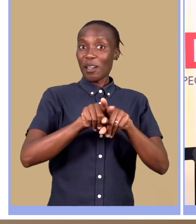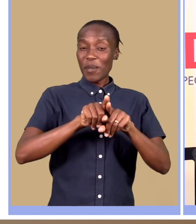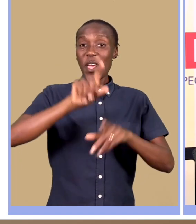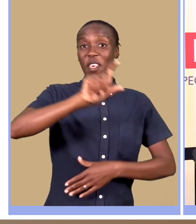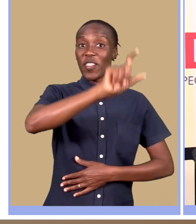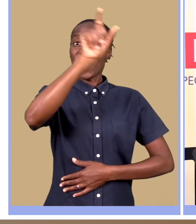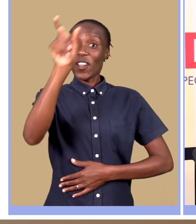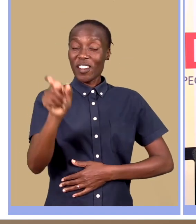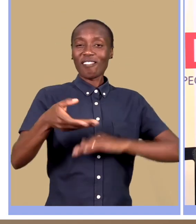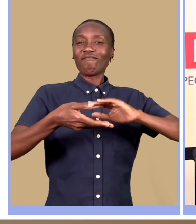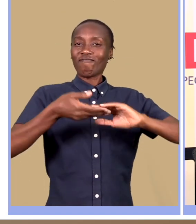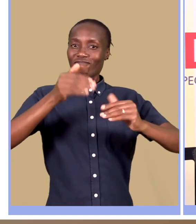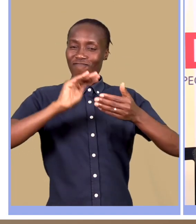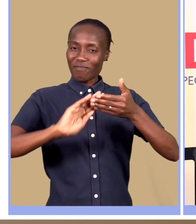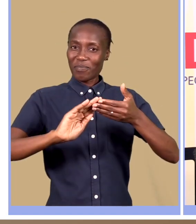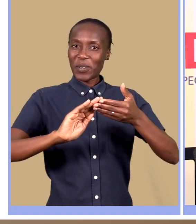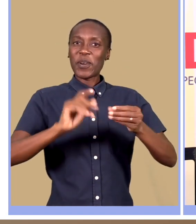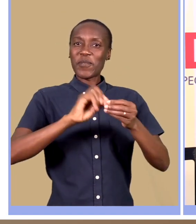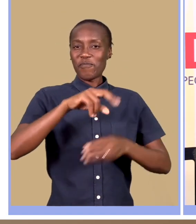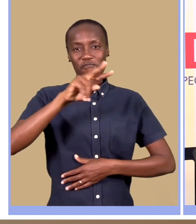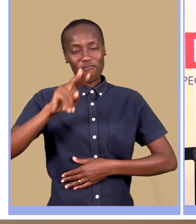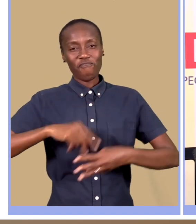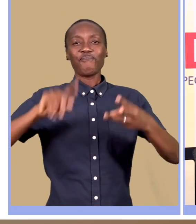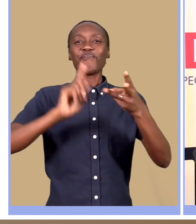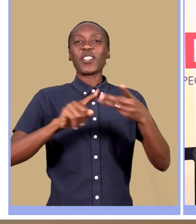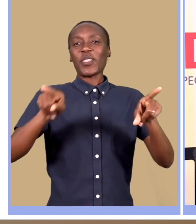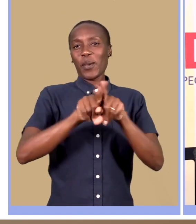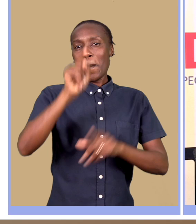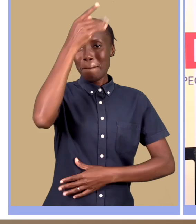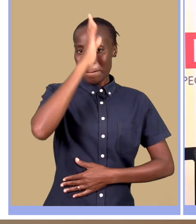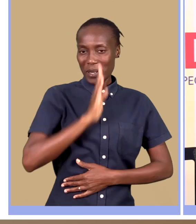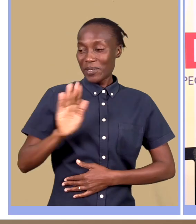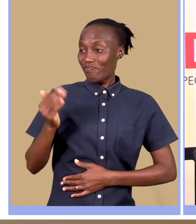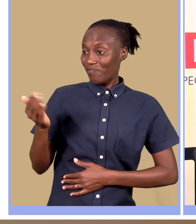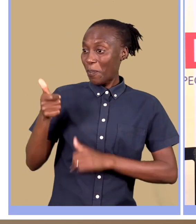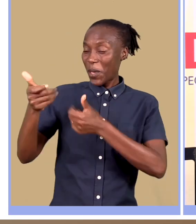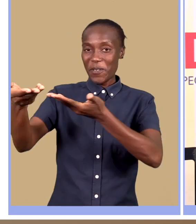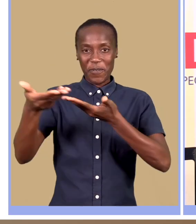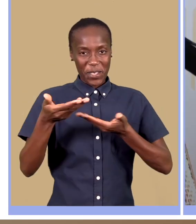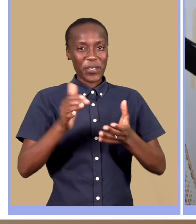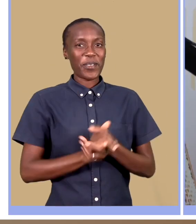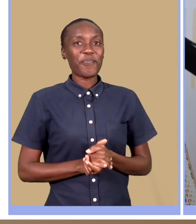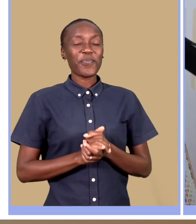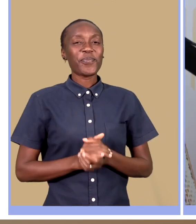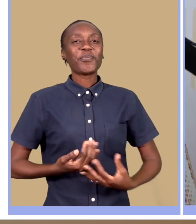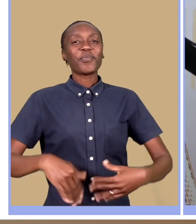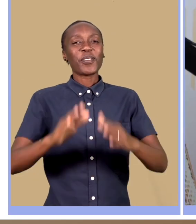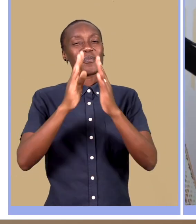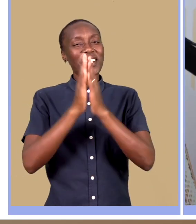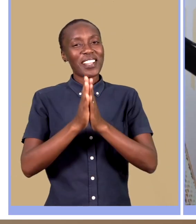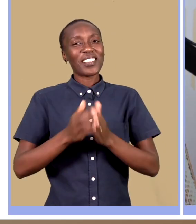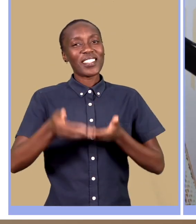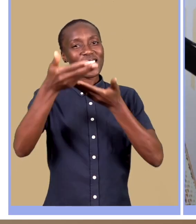visitante na Itália e também no Brasil. Seja bem-vindo, Dr. Luca Bussotti. Obrigado, saudações